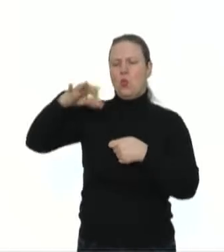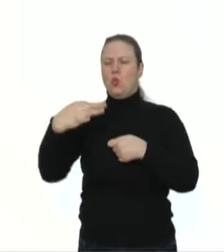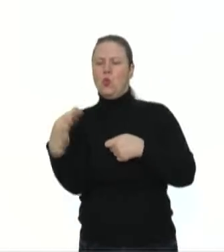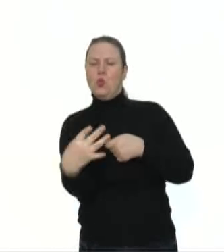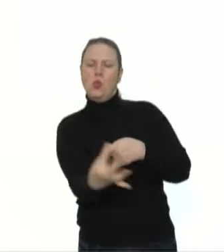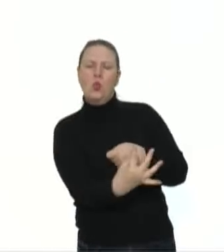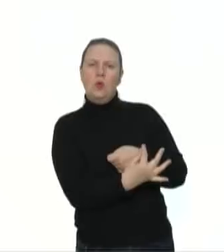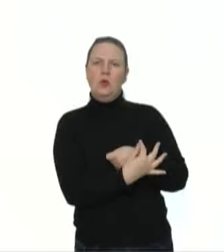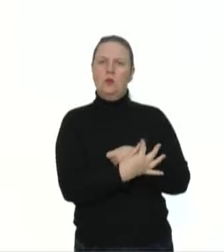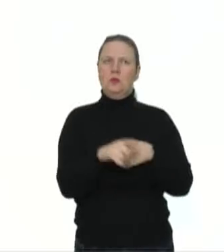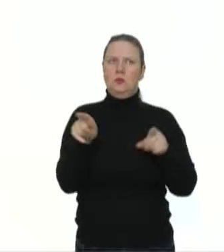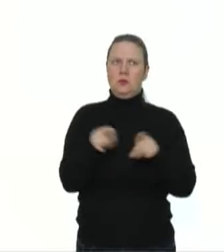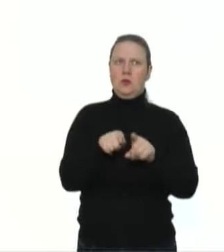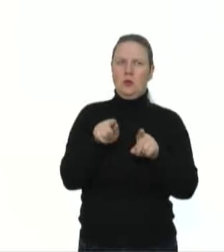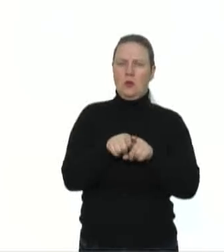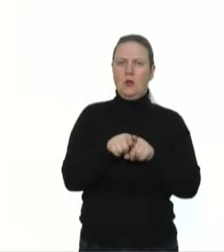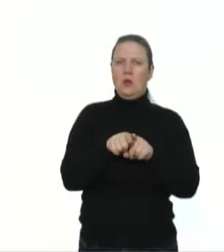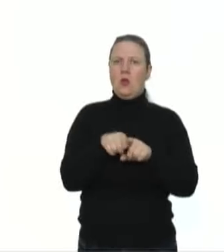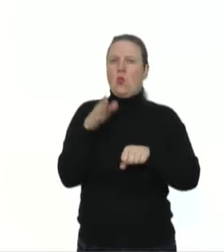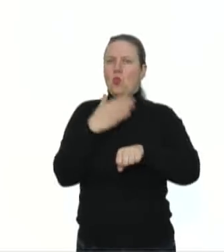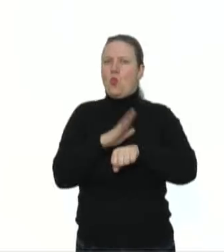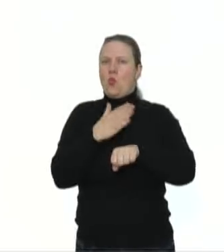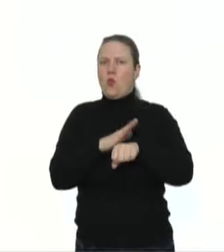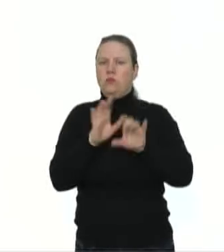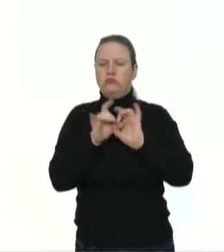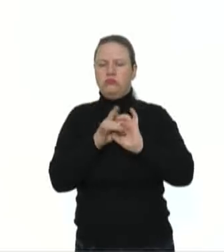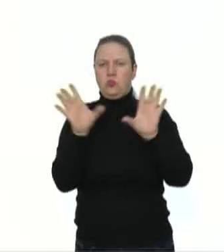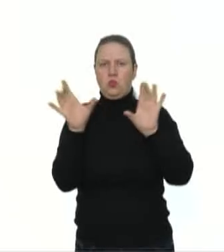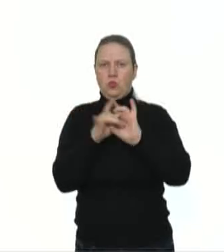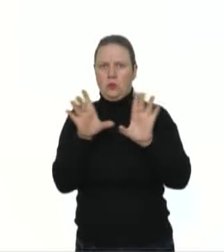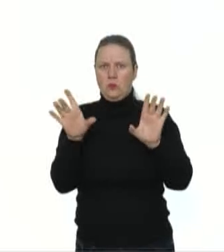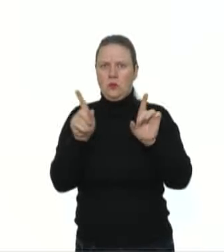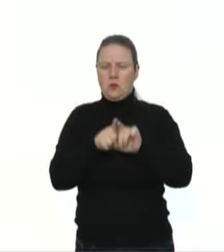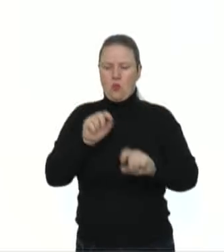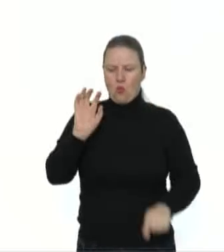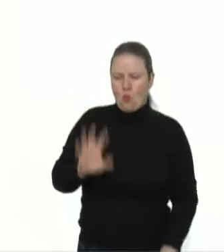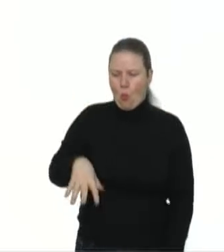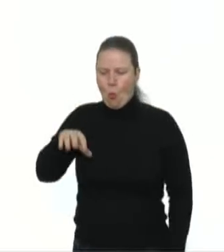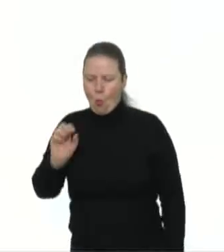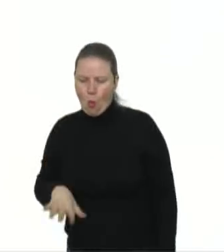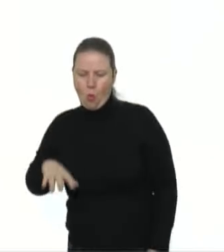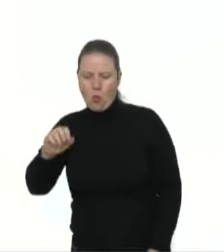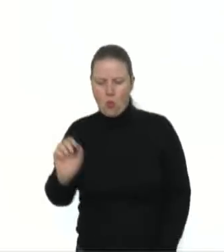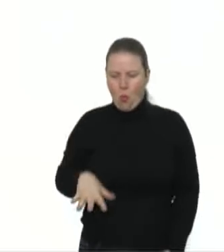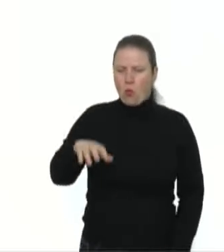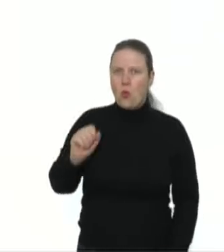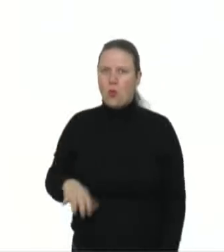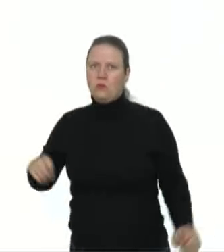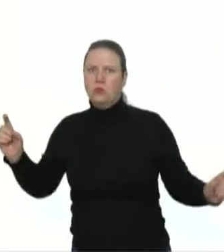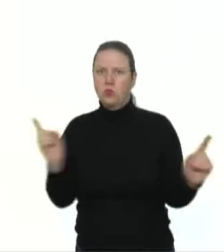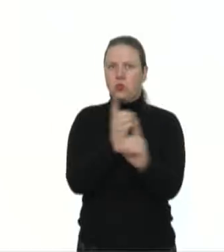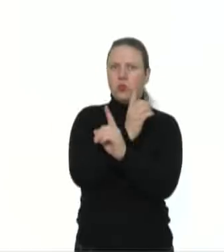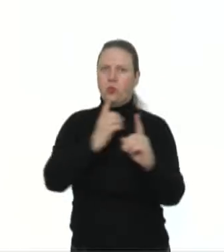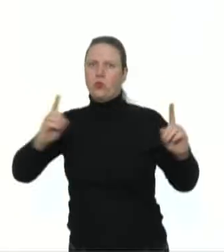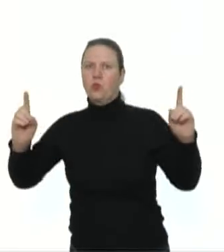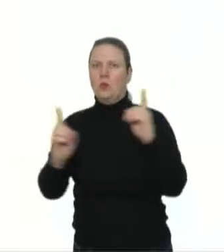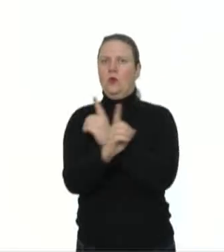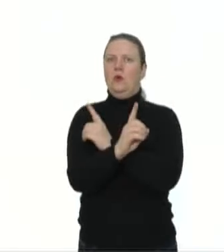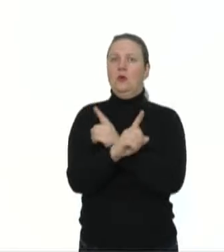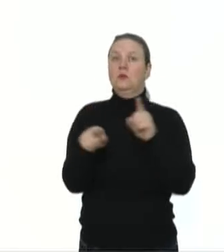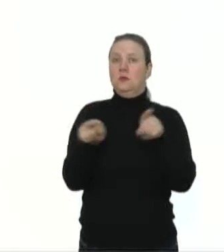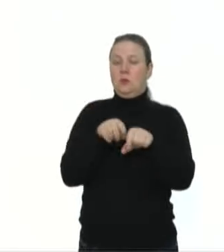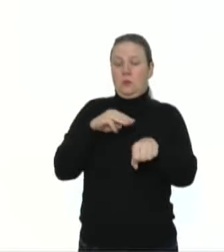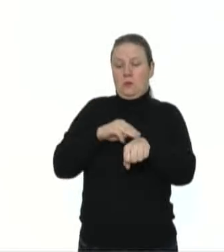os passes picados e, posteriormente, os dribles. A bola de basquete permaneceu